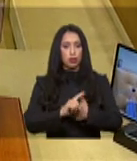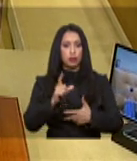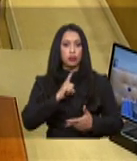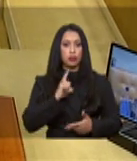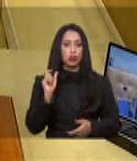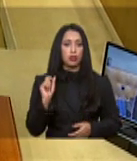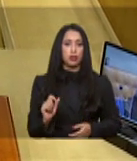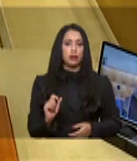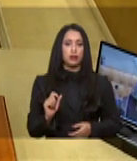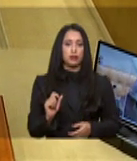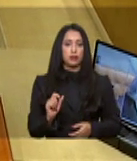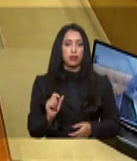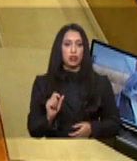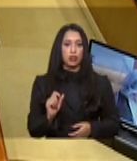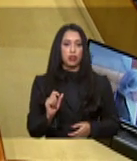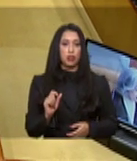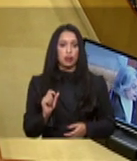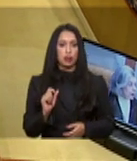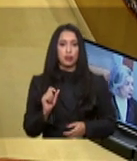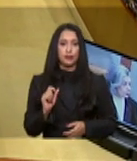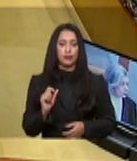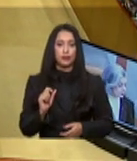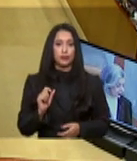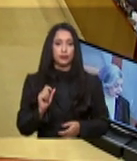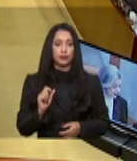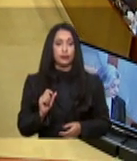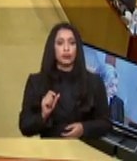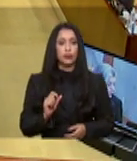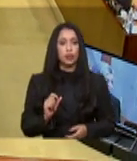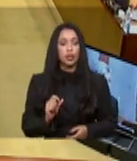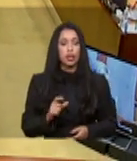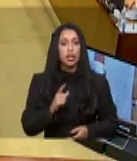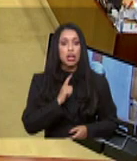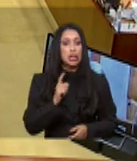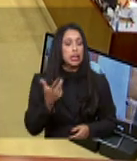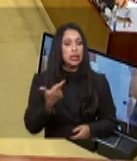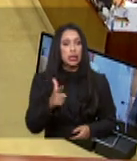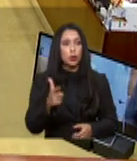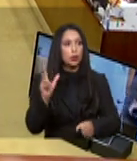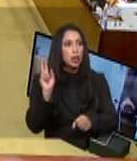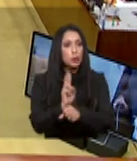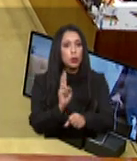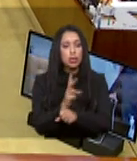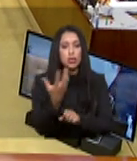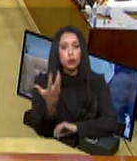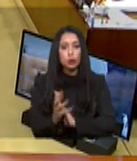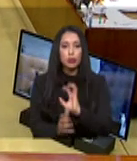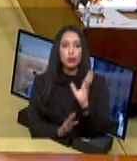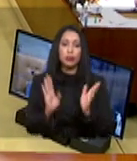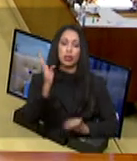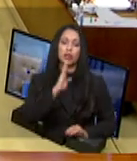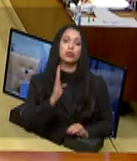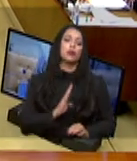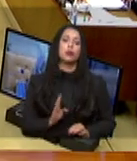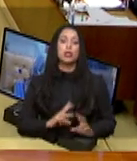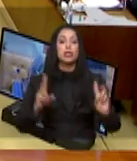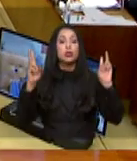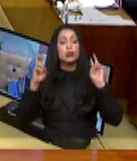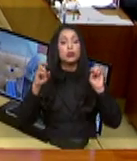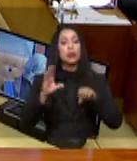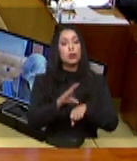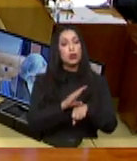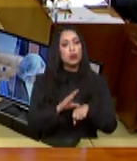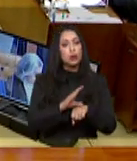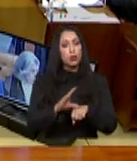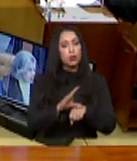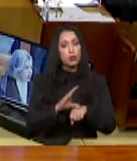entidades a ele vinculadas, que estaria causando a desproteção do meio ambiente no Brasil, numa matéria que a